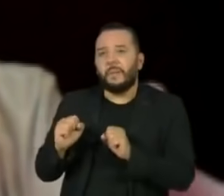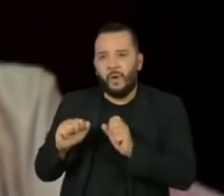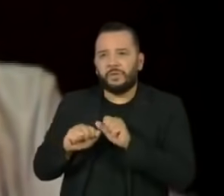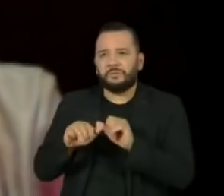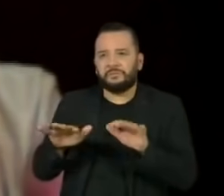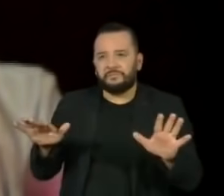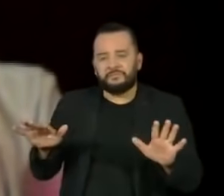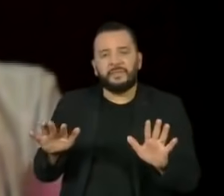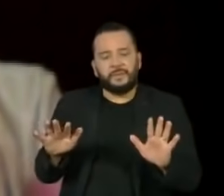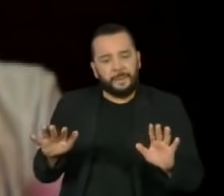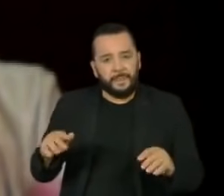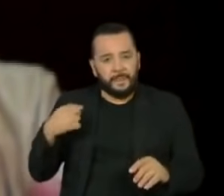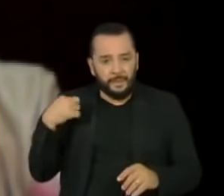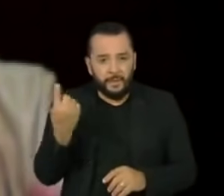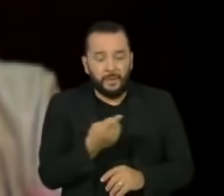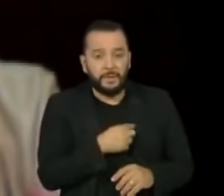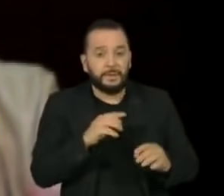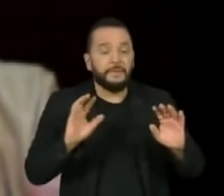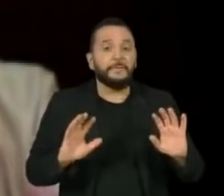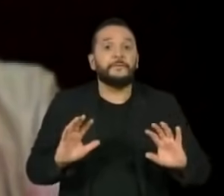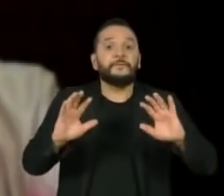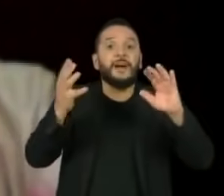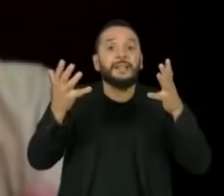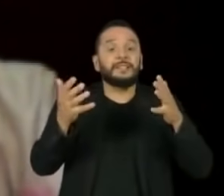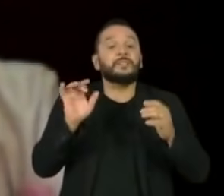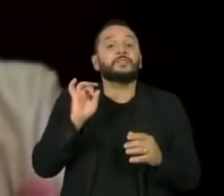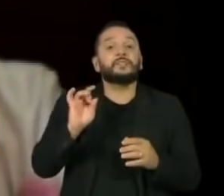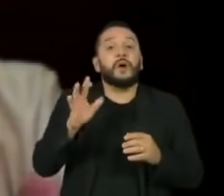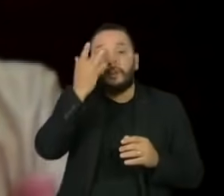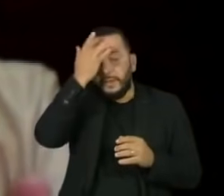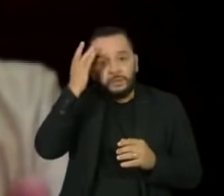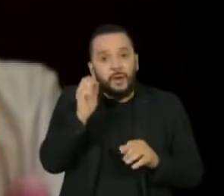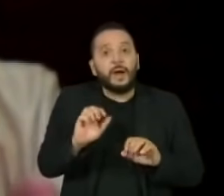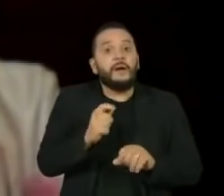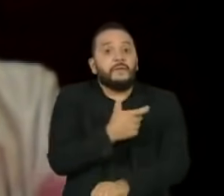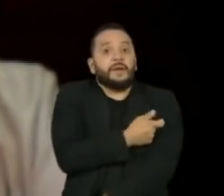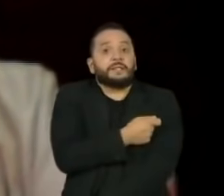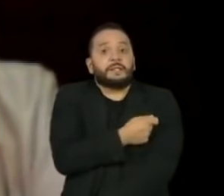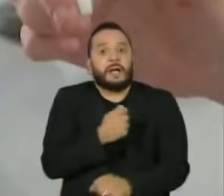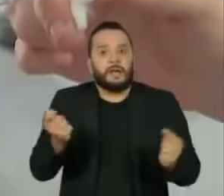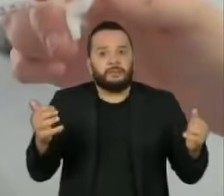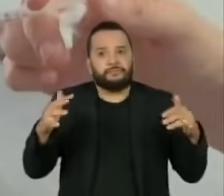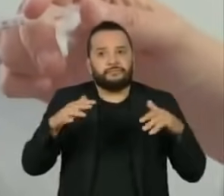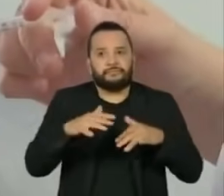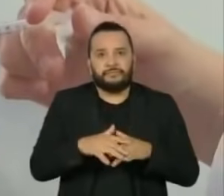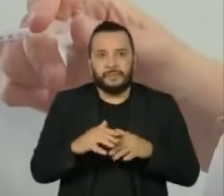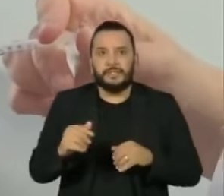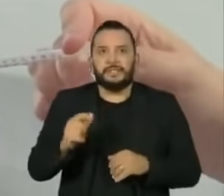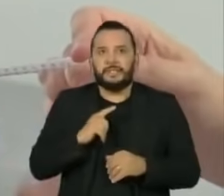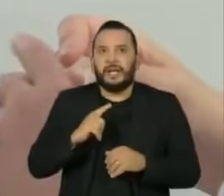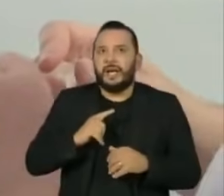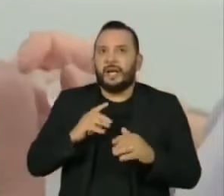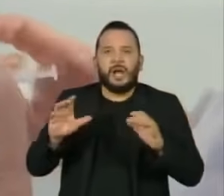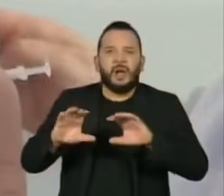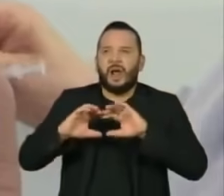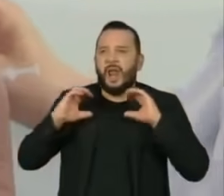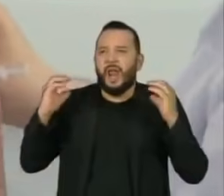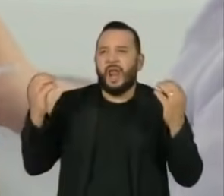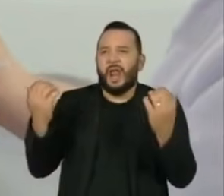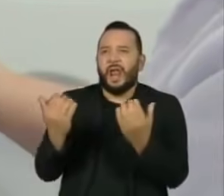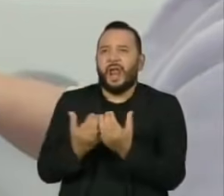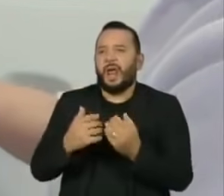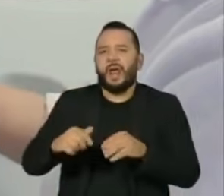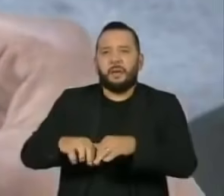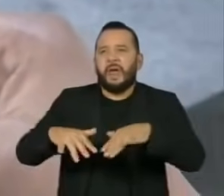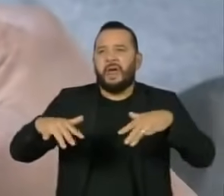Vamos festejar entre vacinados. Vamos evitar grandes eventos. Está terminando, mas